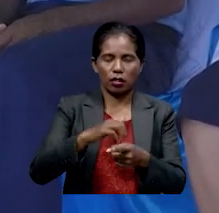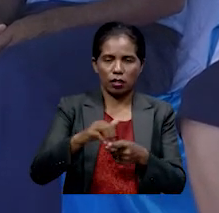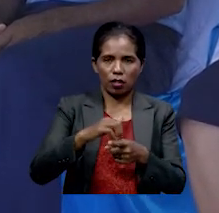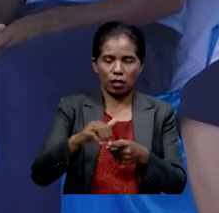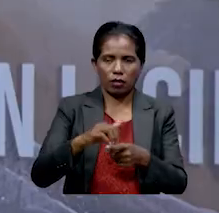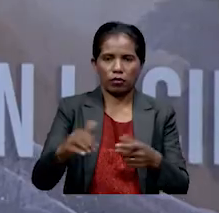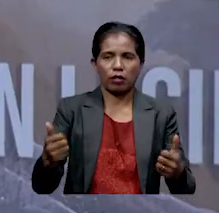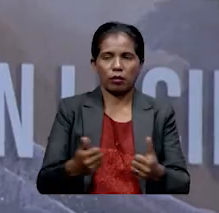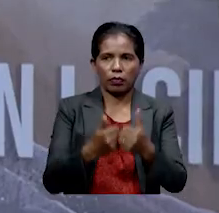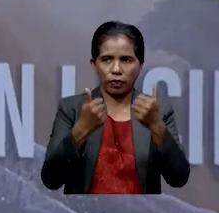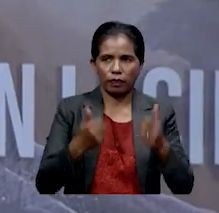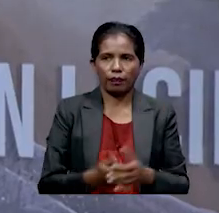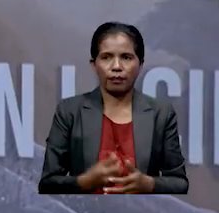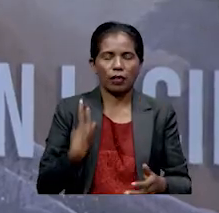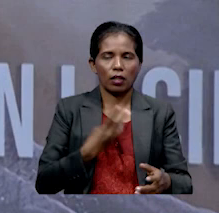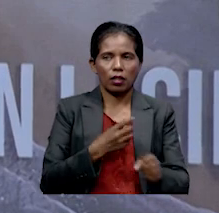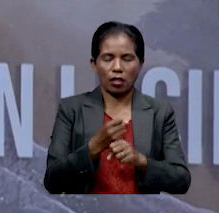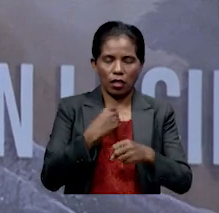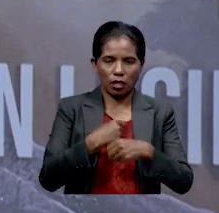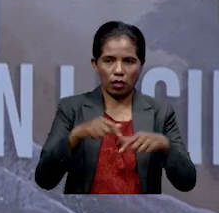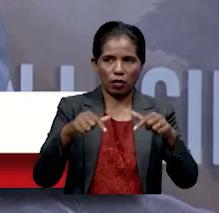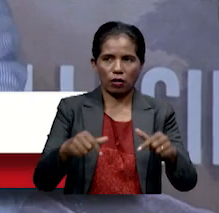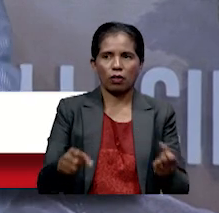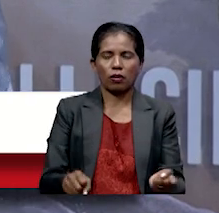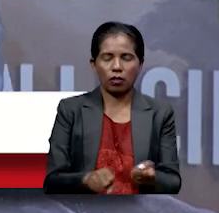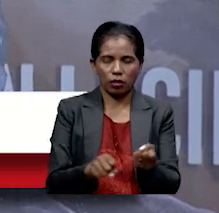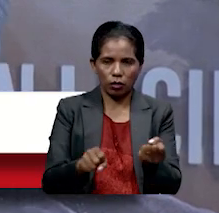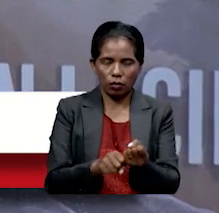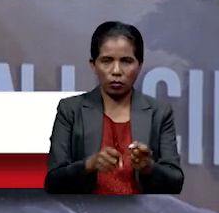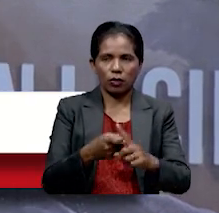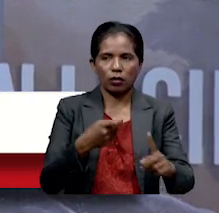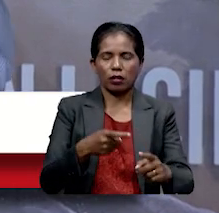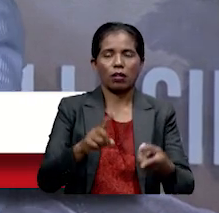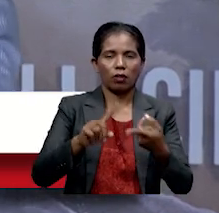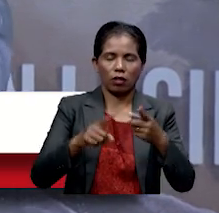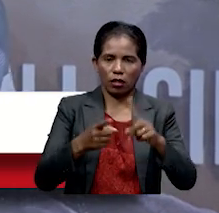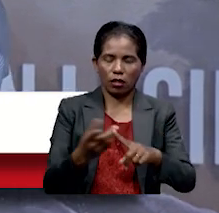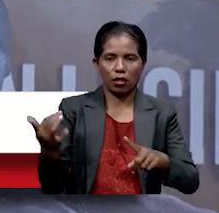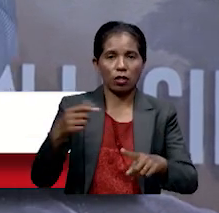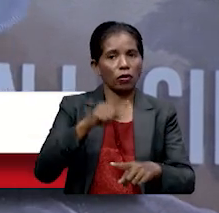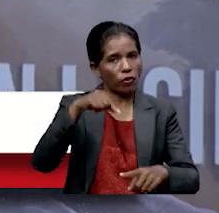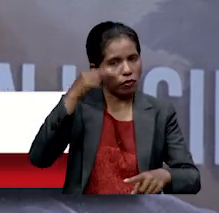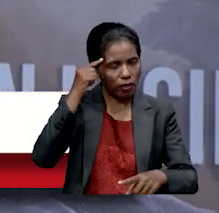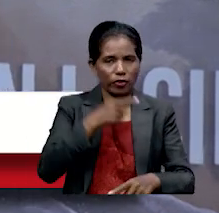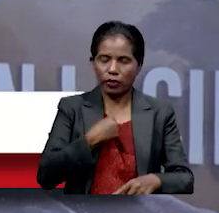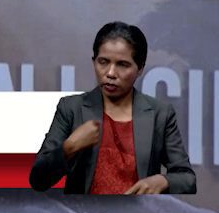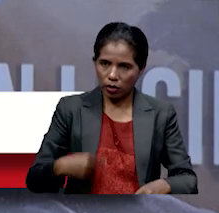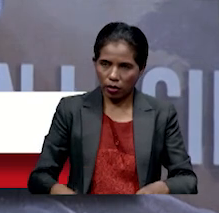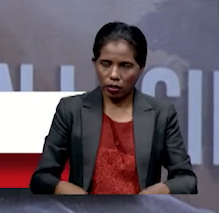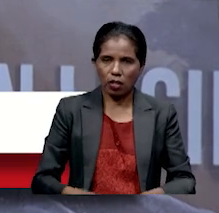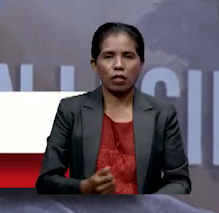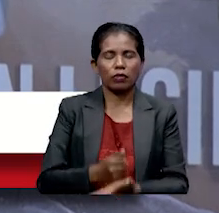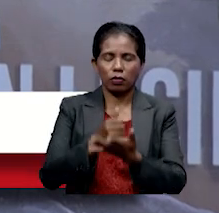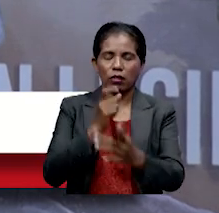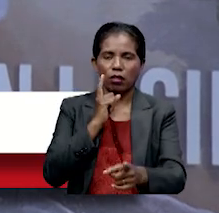O desenvolvimento nebe que está ralo da água nebe, ho de no apoio, o se teria belo sira, governo Xina, responde duni